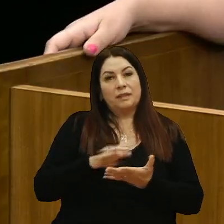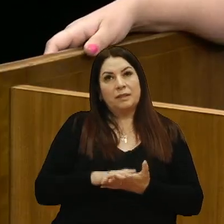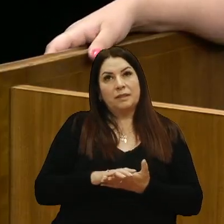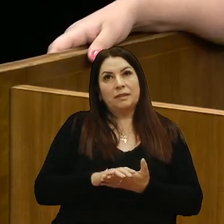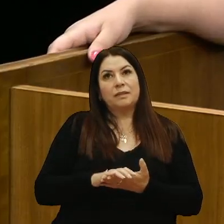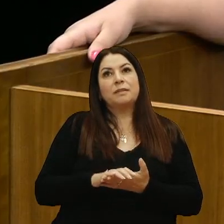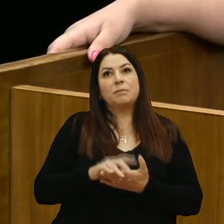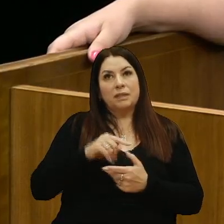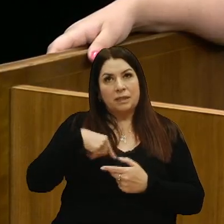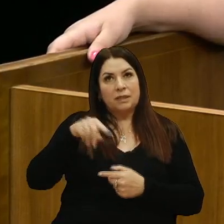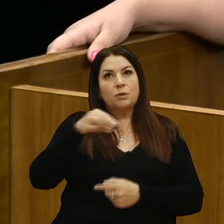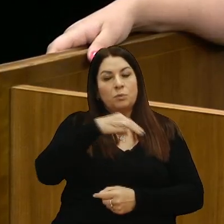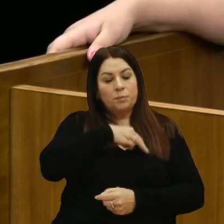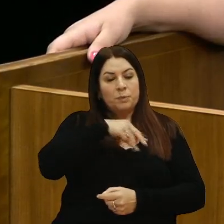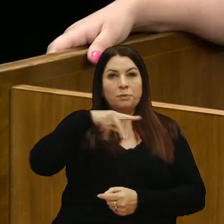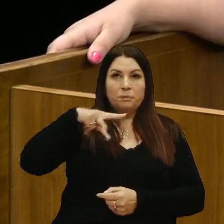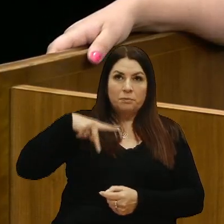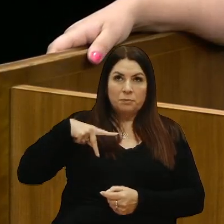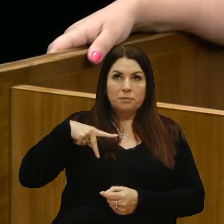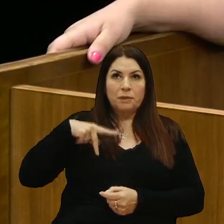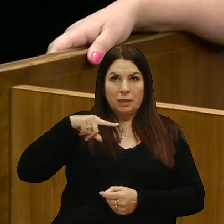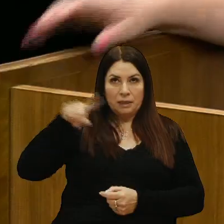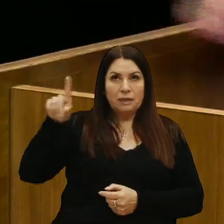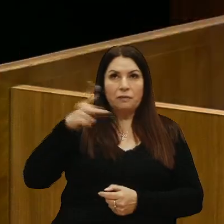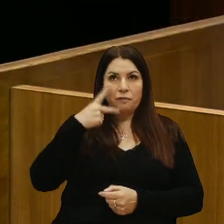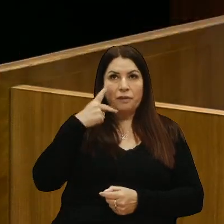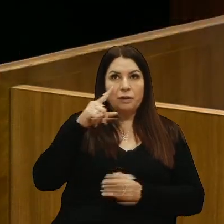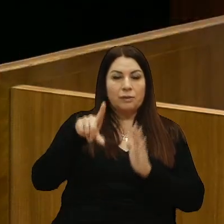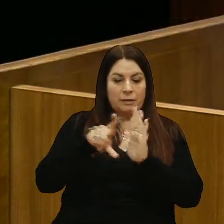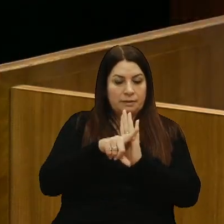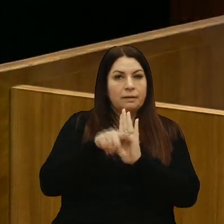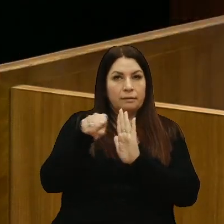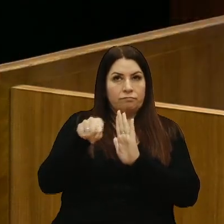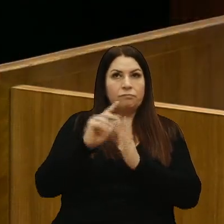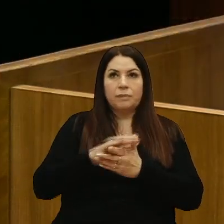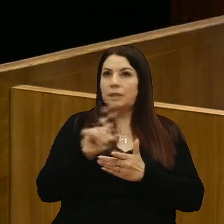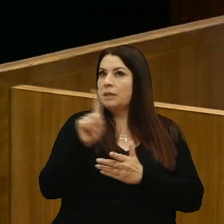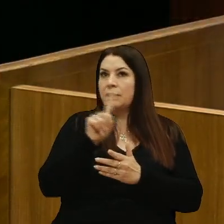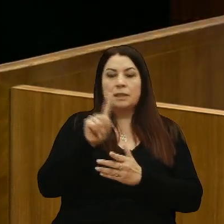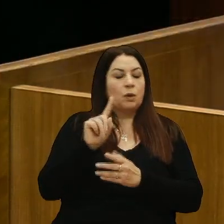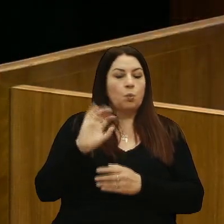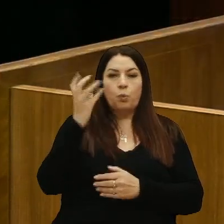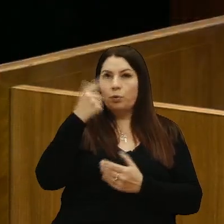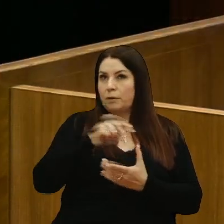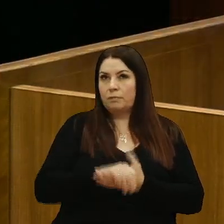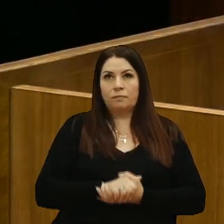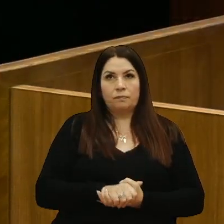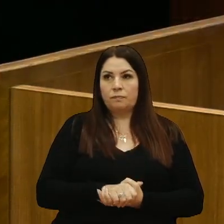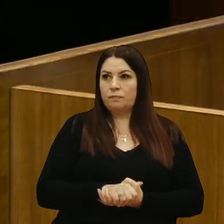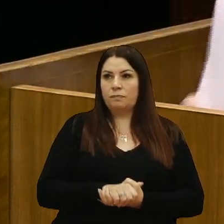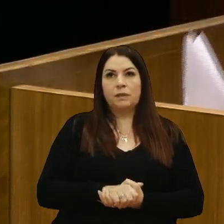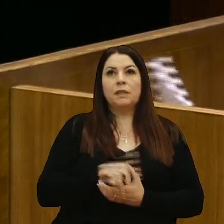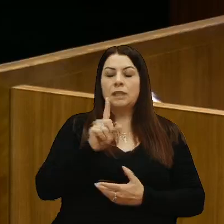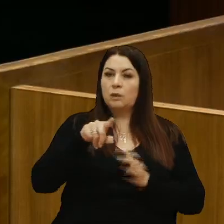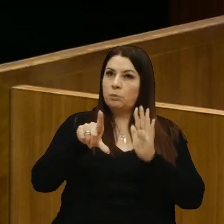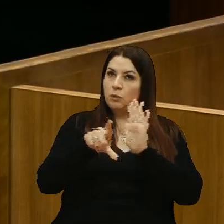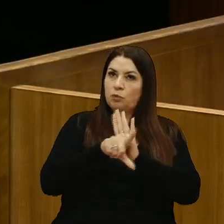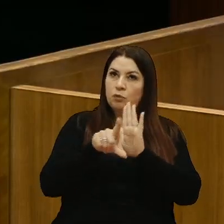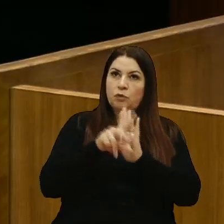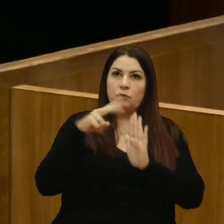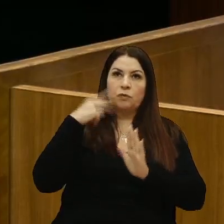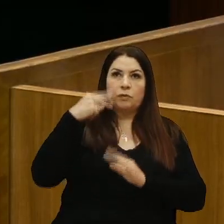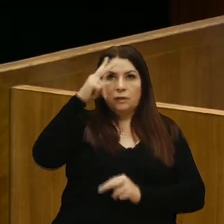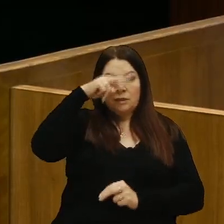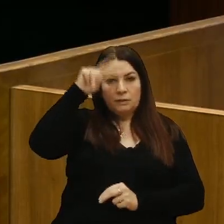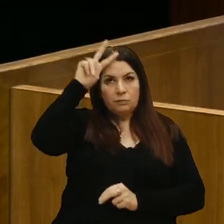Mas iremos ao Ministério Público lá falar da legislação que não acontece. E é uma legislação do vereador Edson